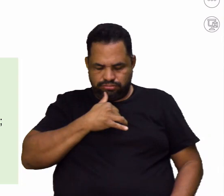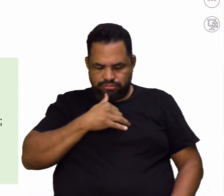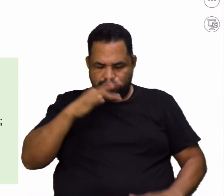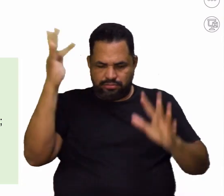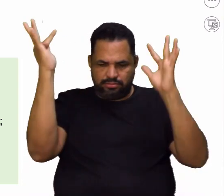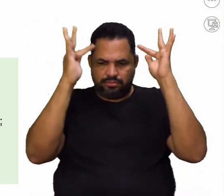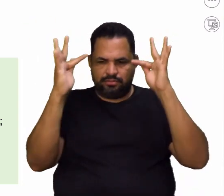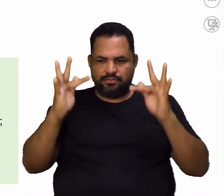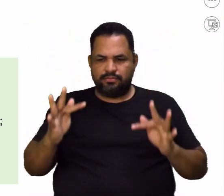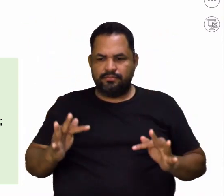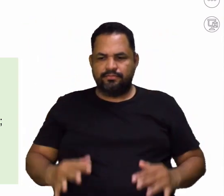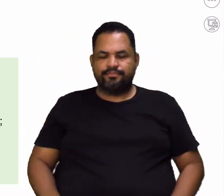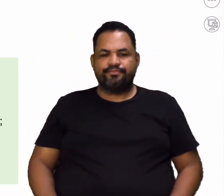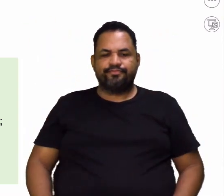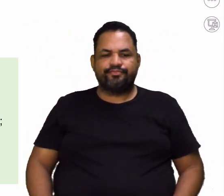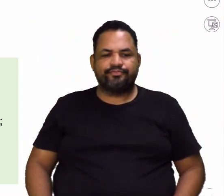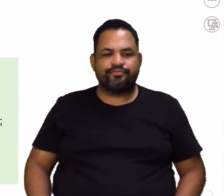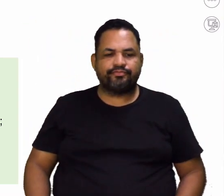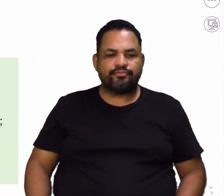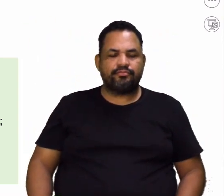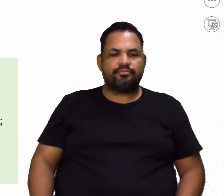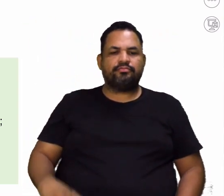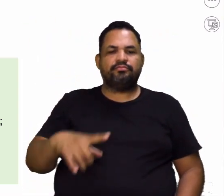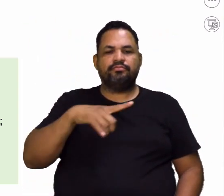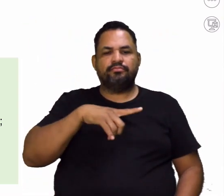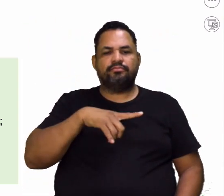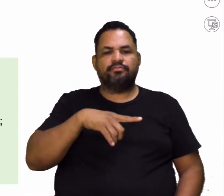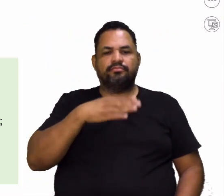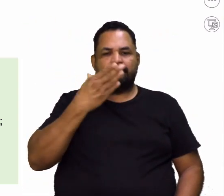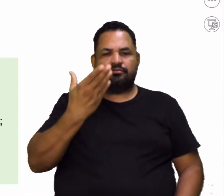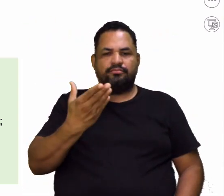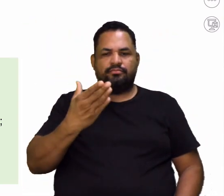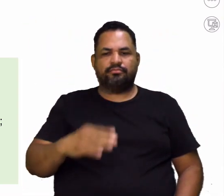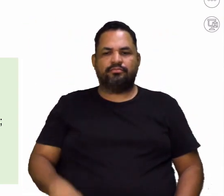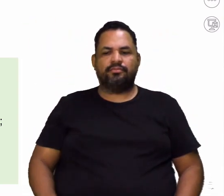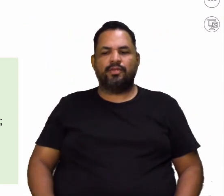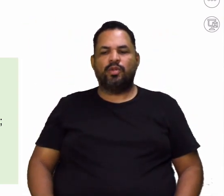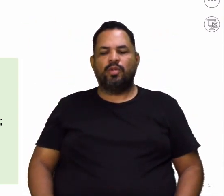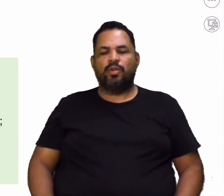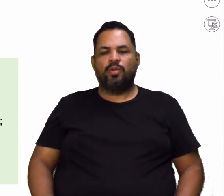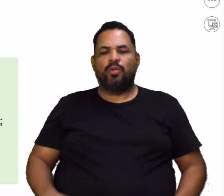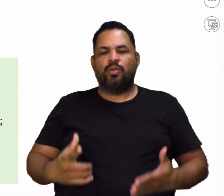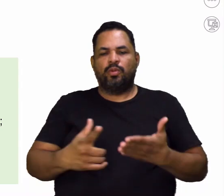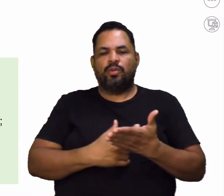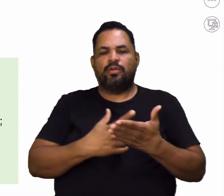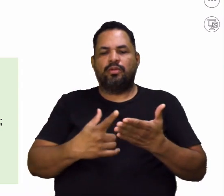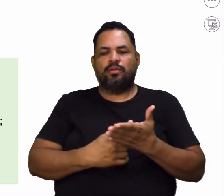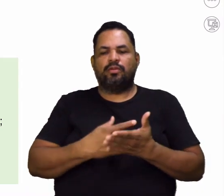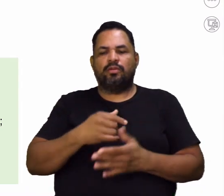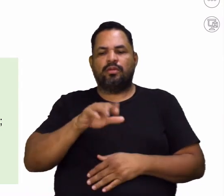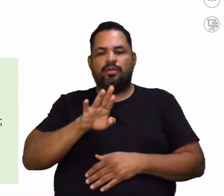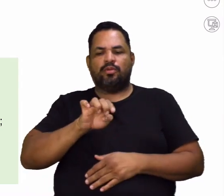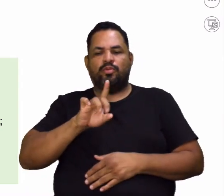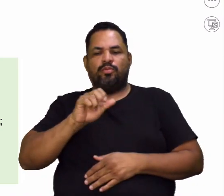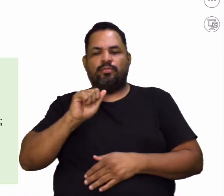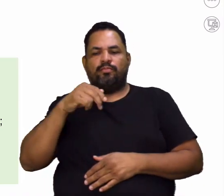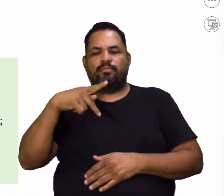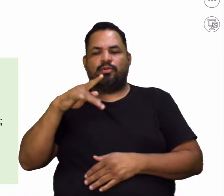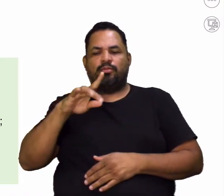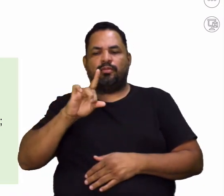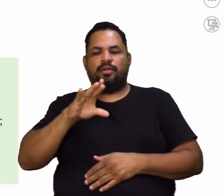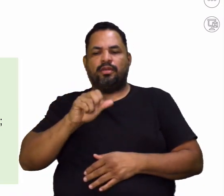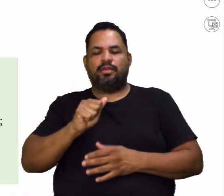e feliz então aqui um trechinho da obra de Raul Pompéia O Ateneu e logo abaixo